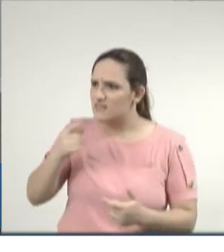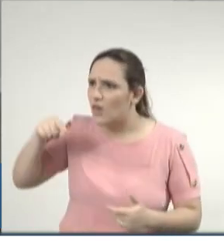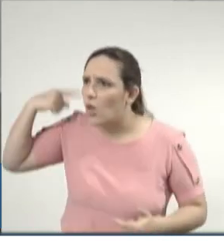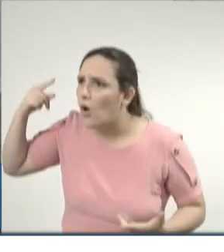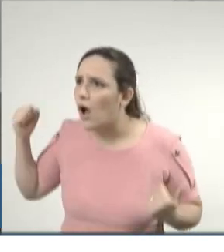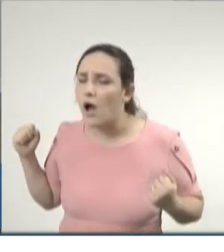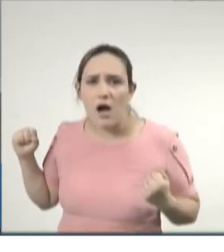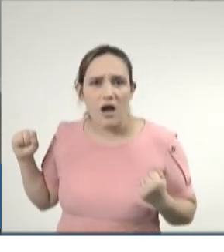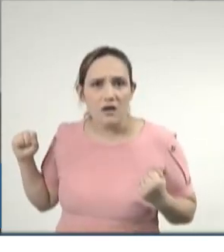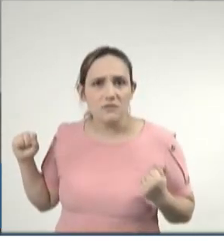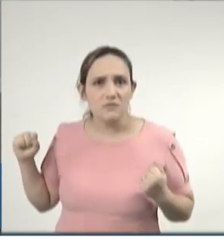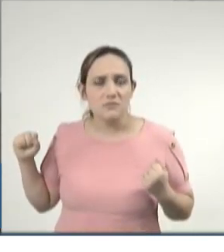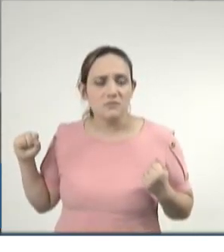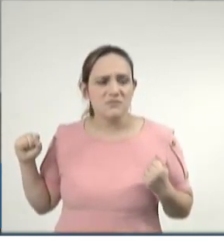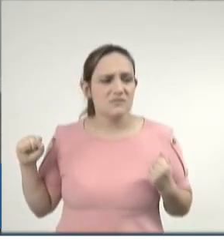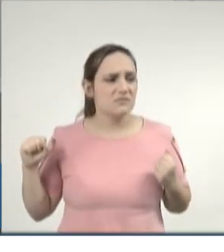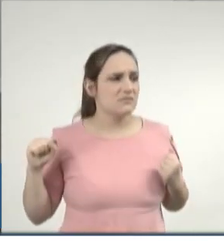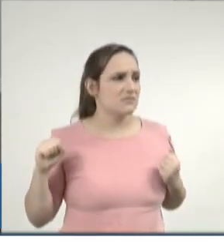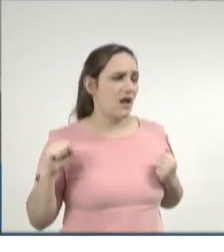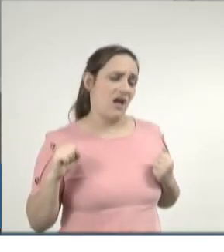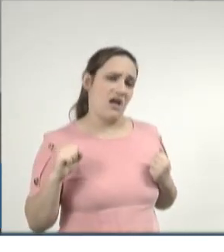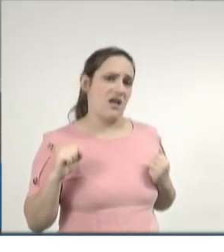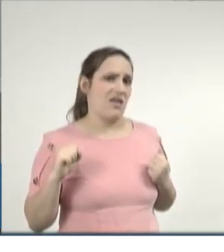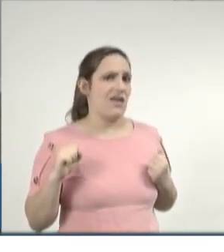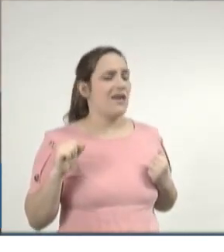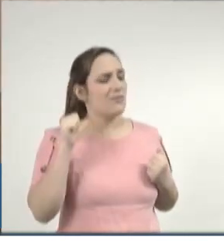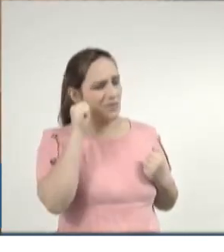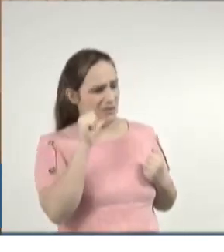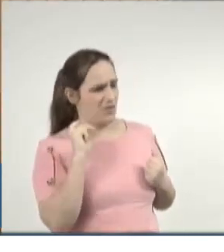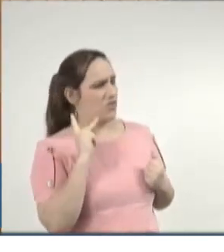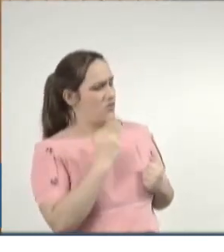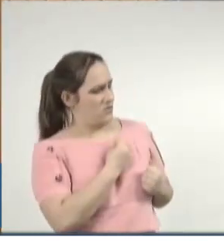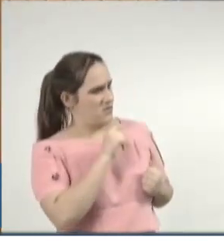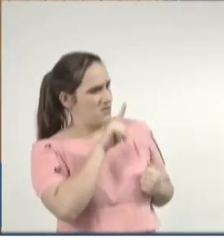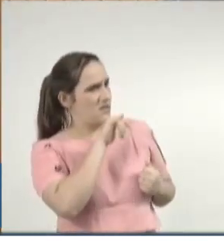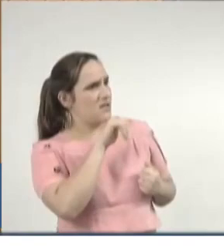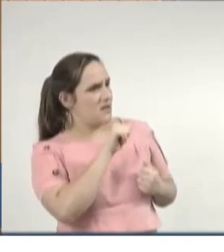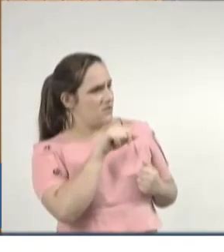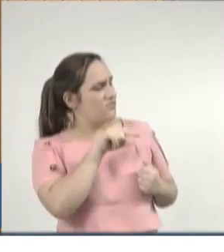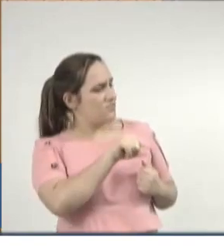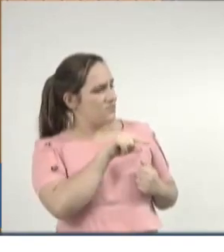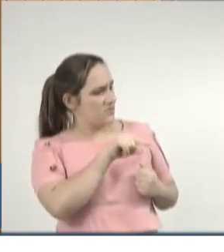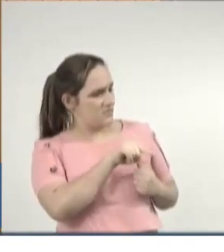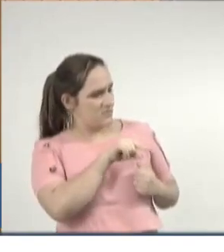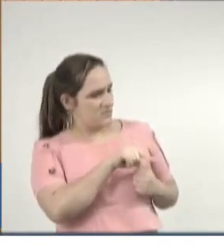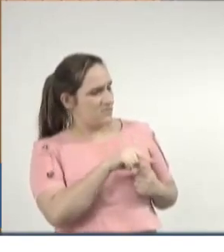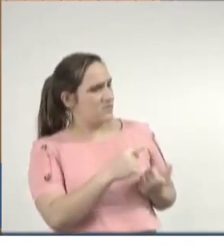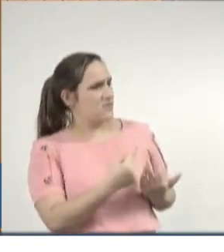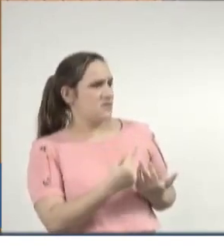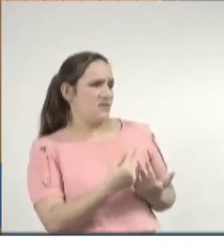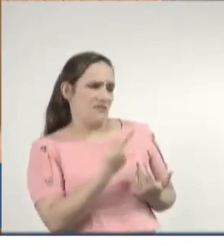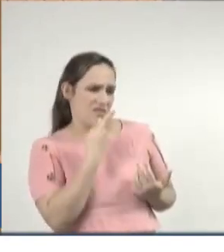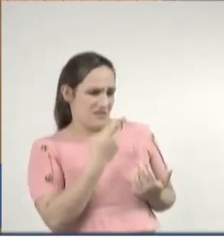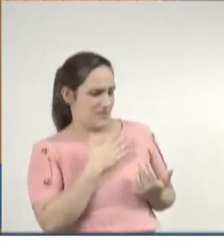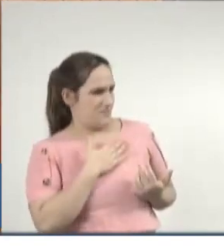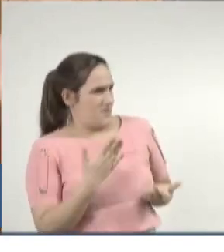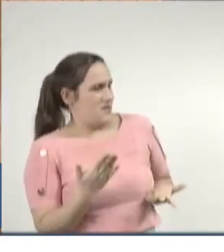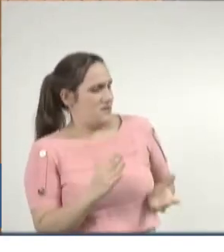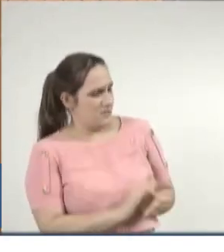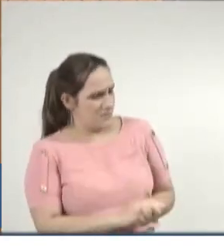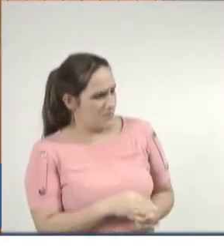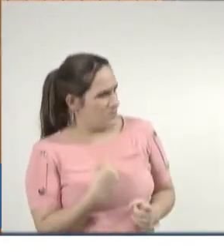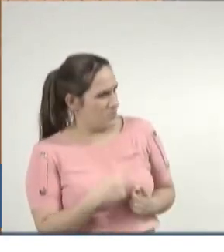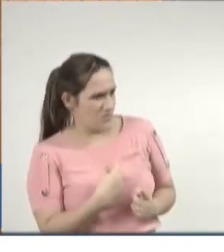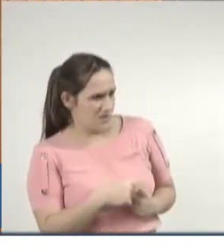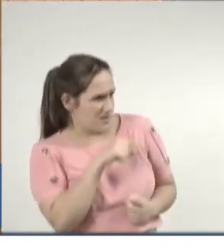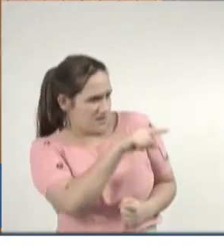E aí ela me deu ela falou assim, nossa, Lia, você com toda a sua formação, você falar um negócio desse para mim, por que